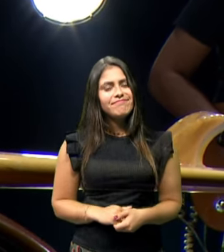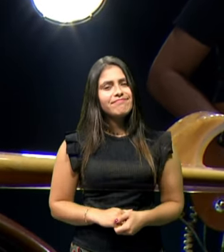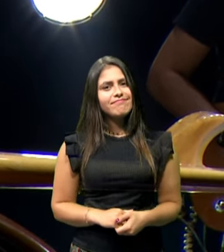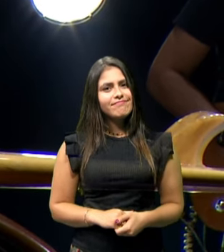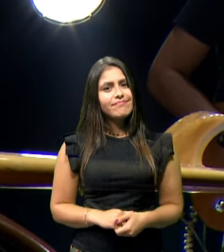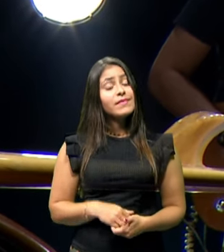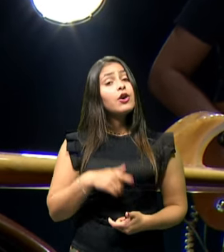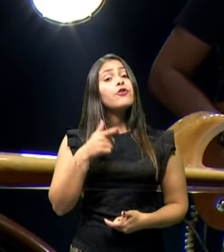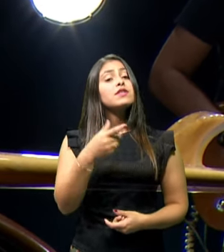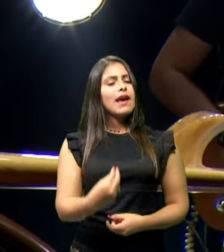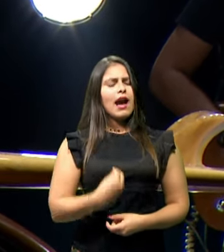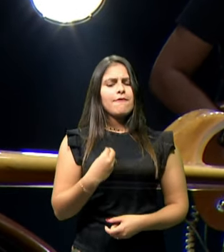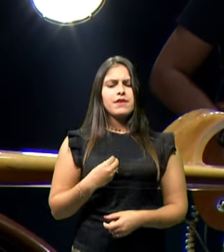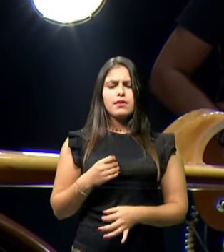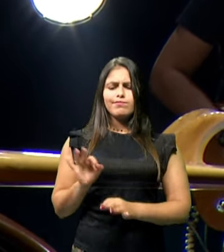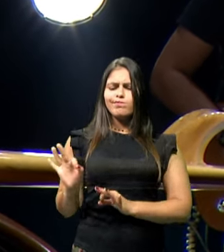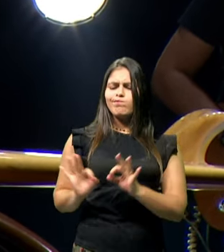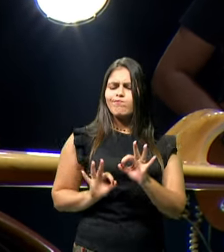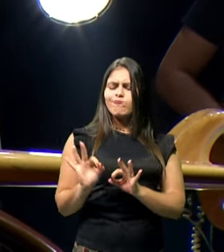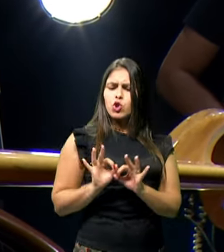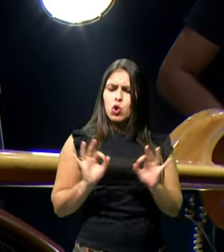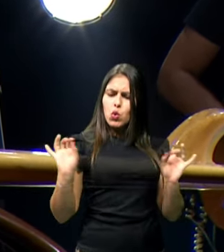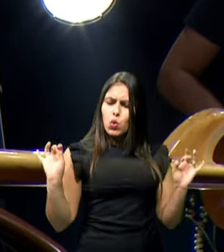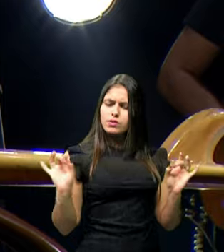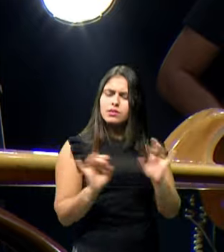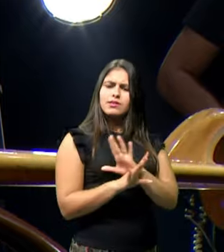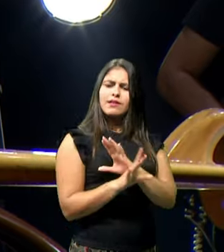Para você consertar a sua vida e voltar.